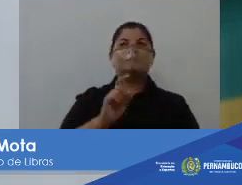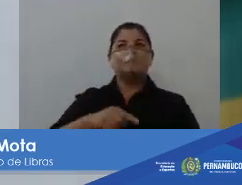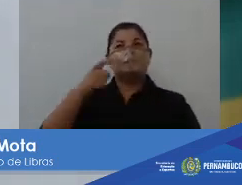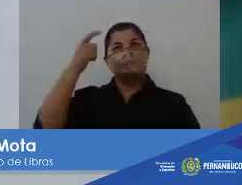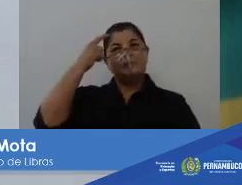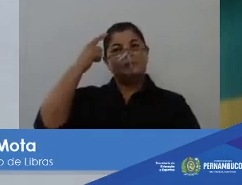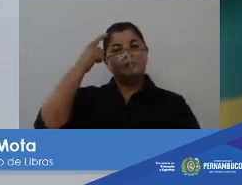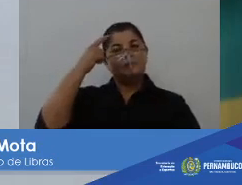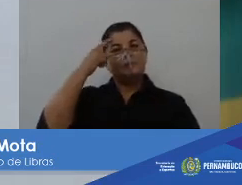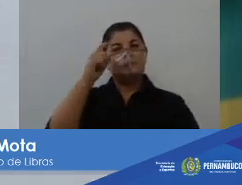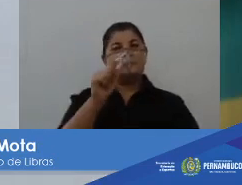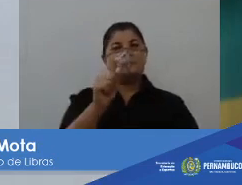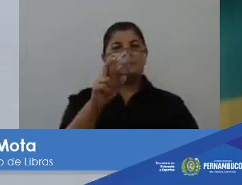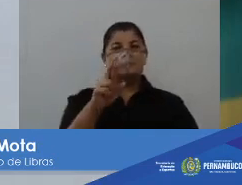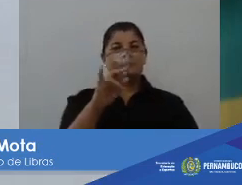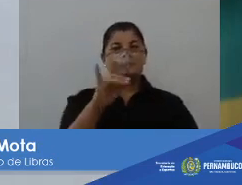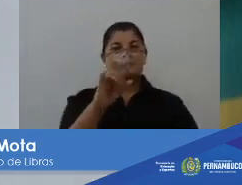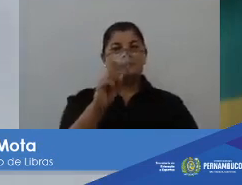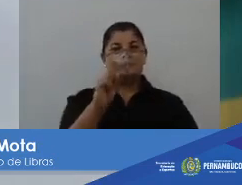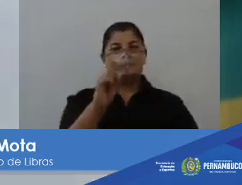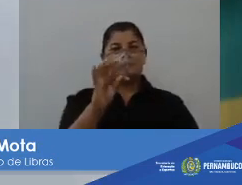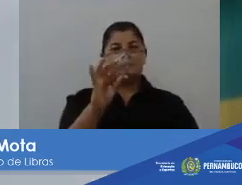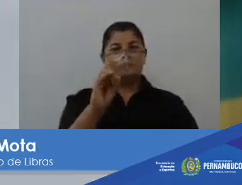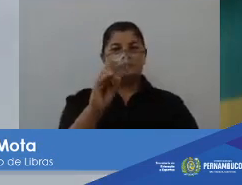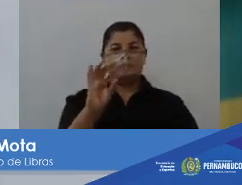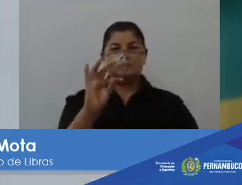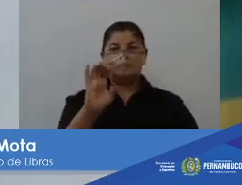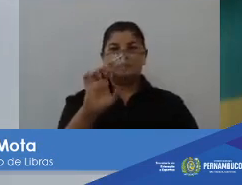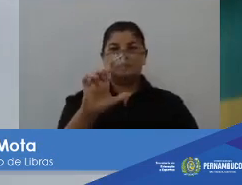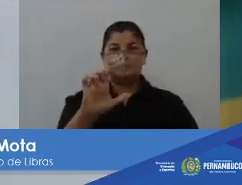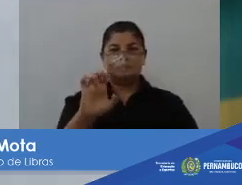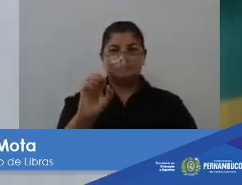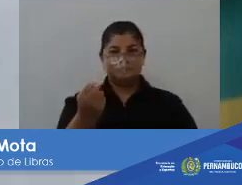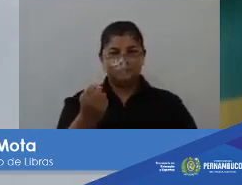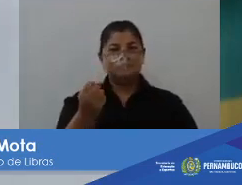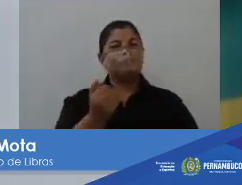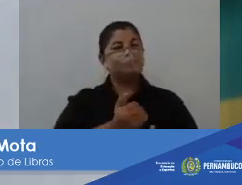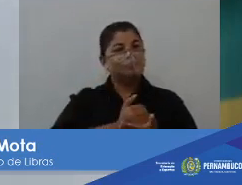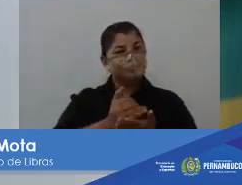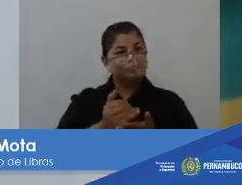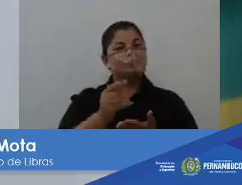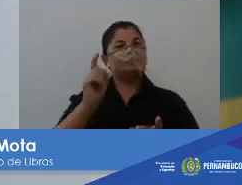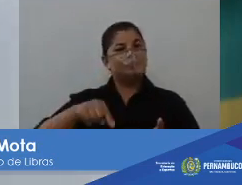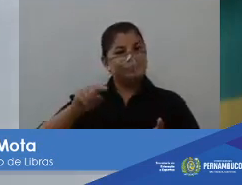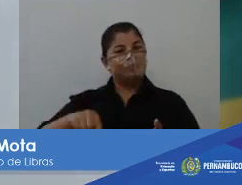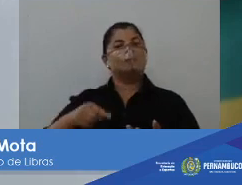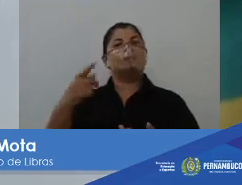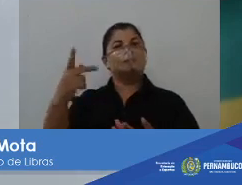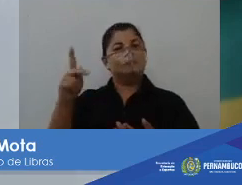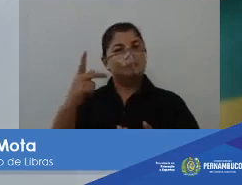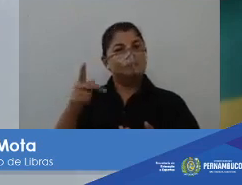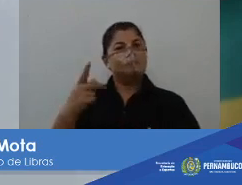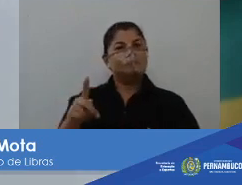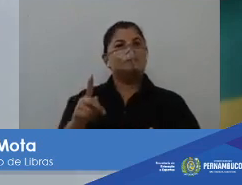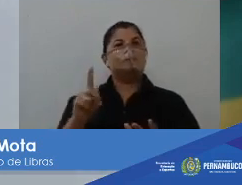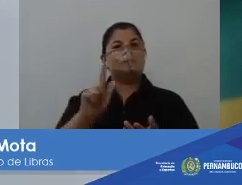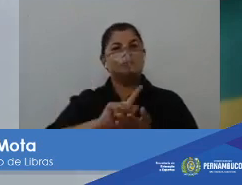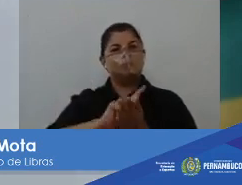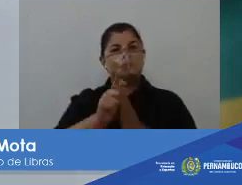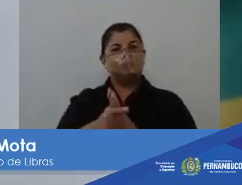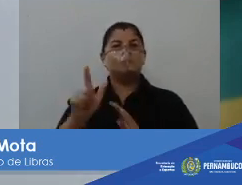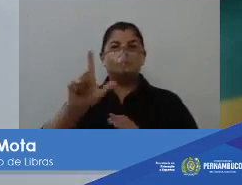pensador, é o filósofo Aristóteles. Então, o começo do estudo dos gêneros é através dos